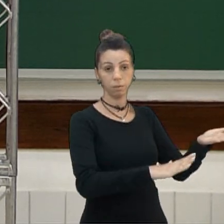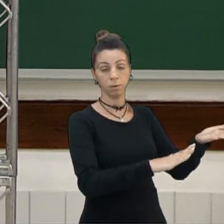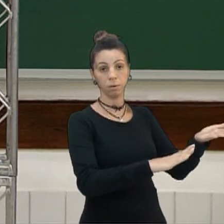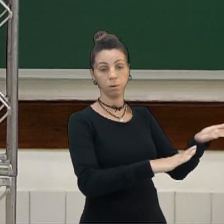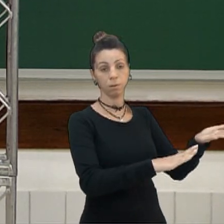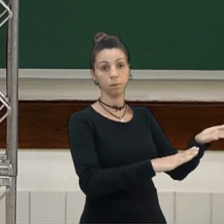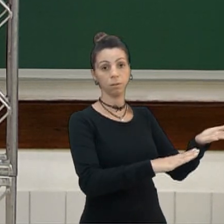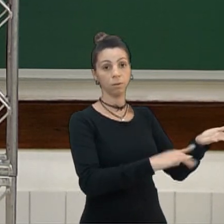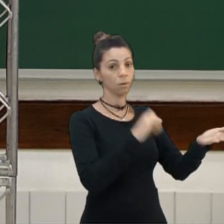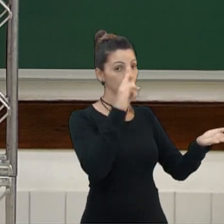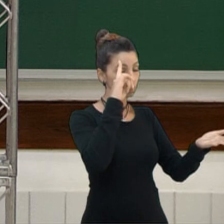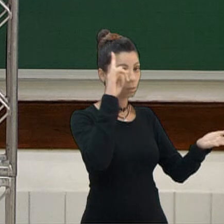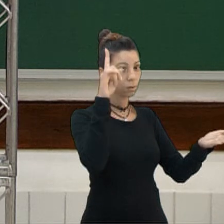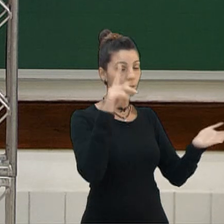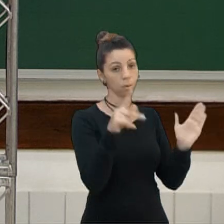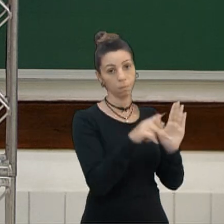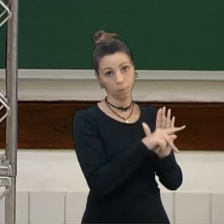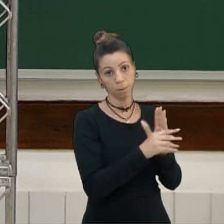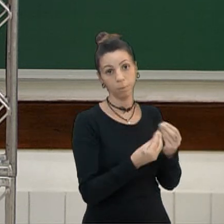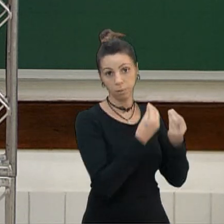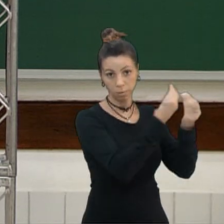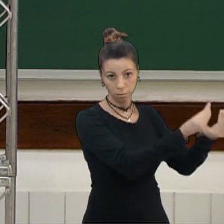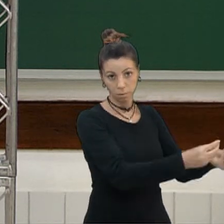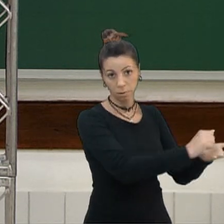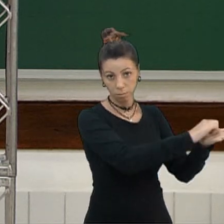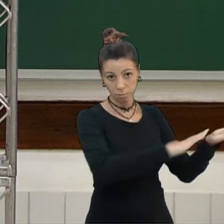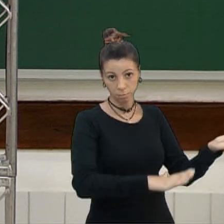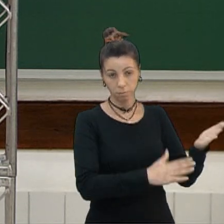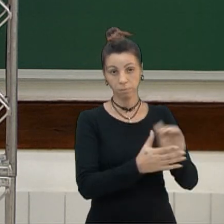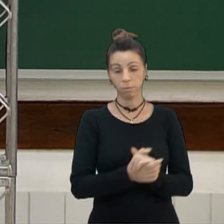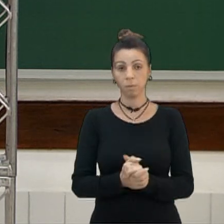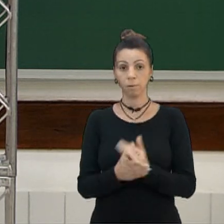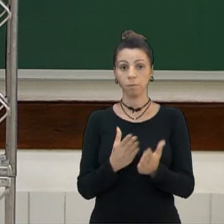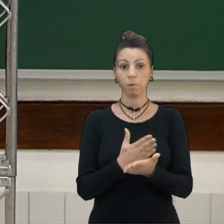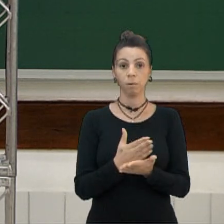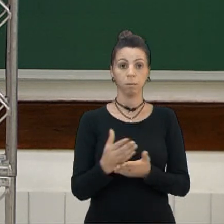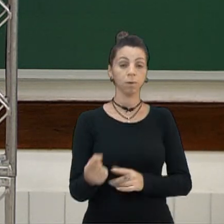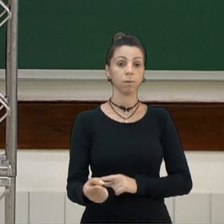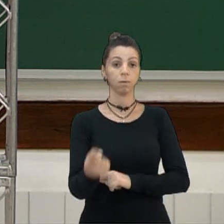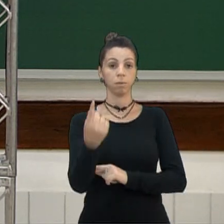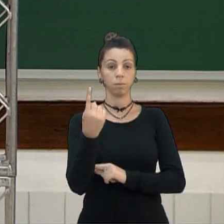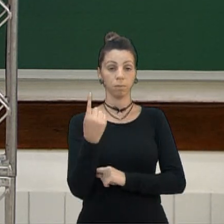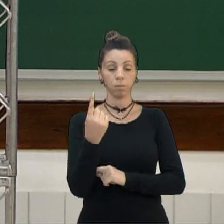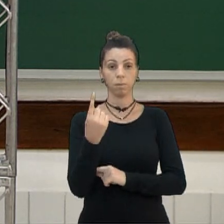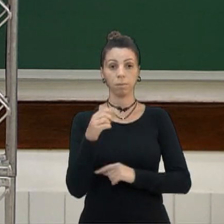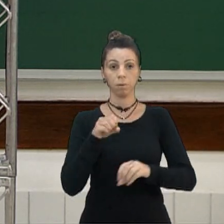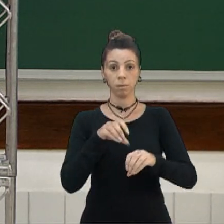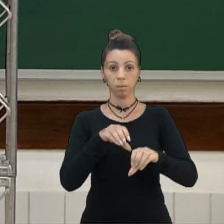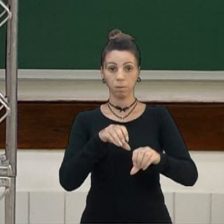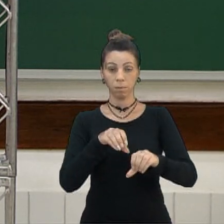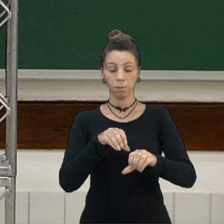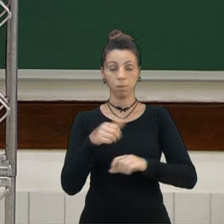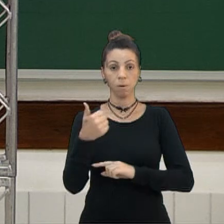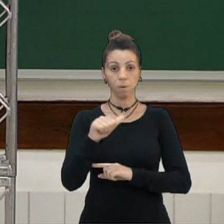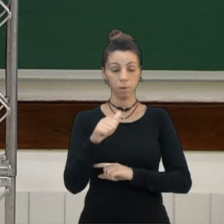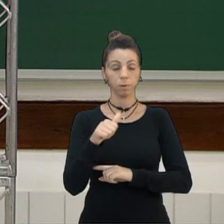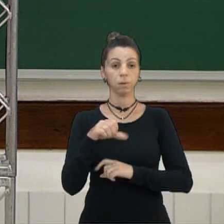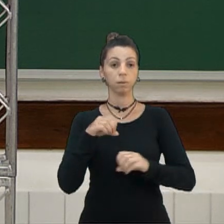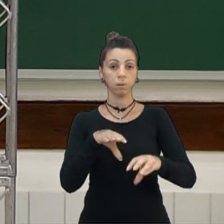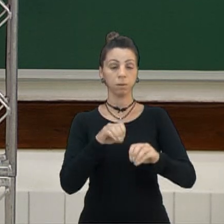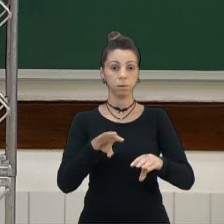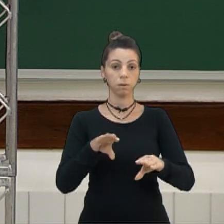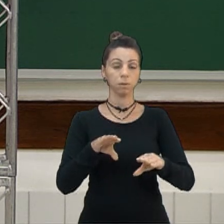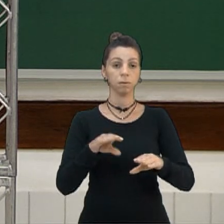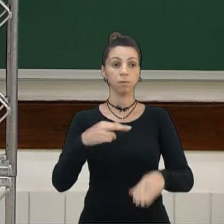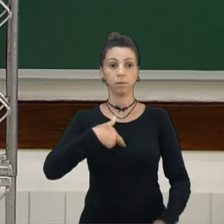dia da entrega da merenda. Tá? Então vamos começar mais uma aula de ensino religioso. Tá?